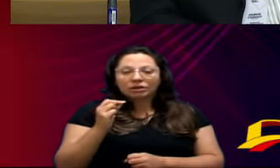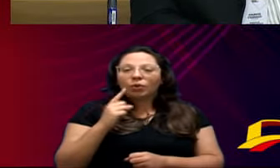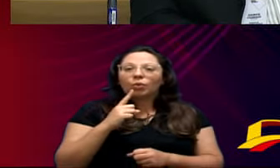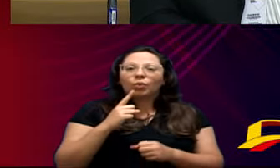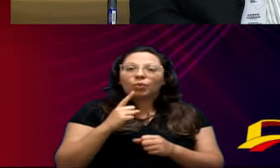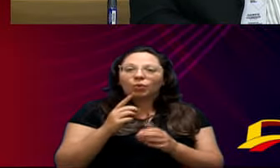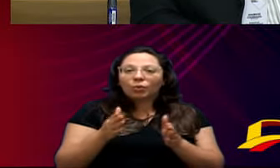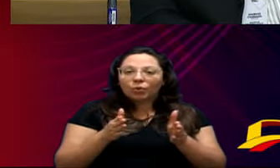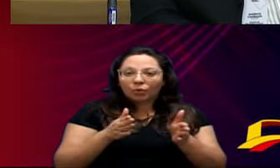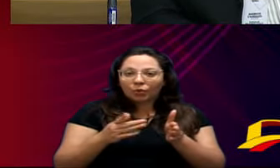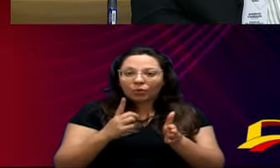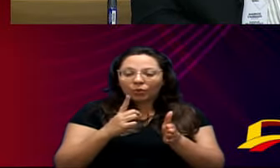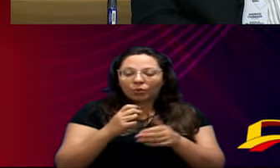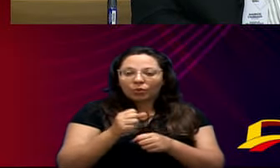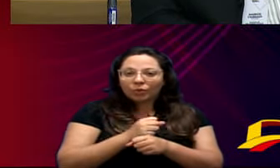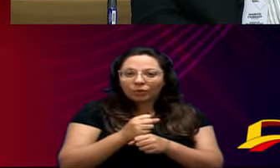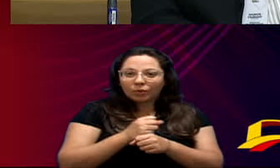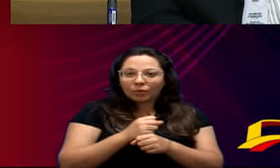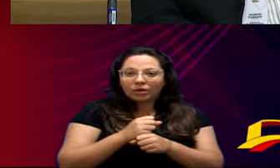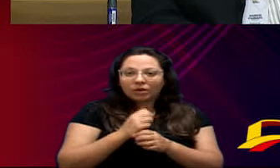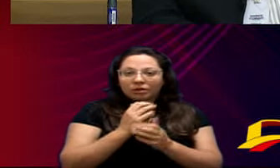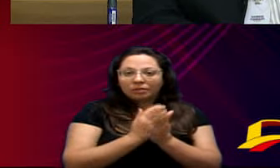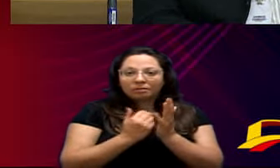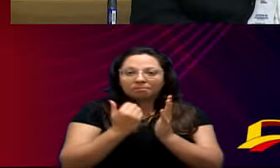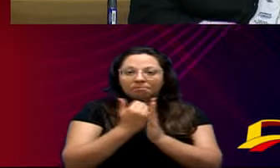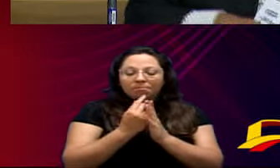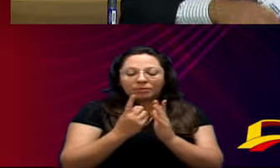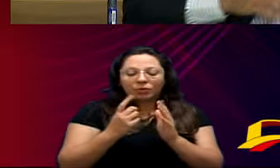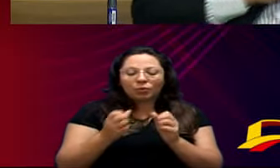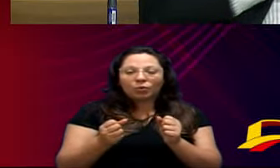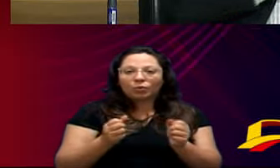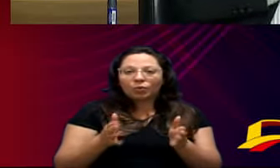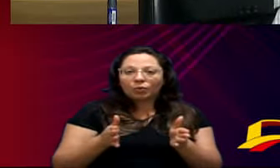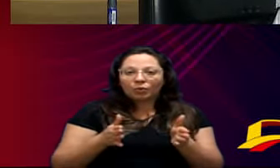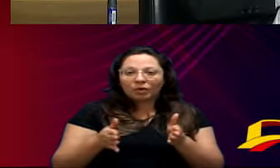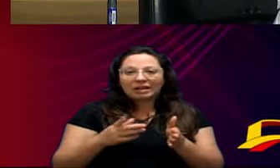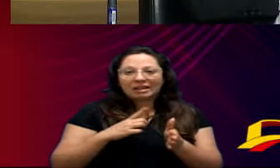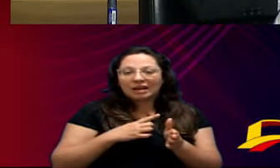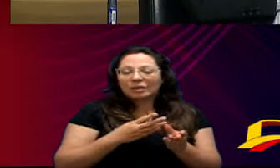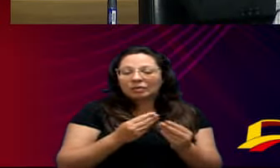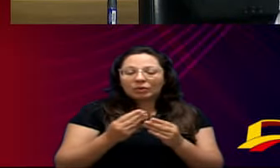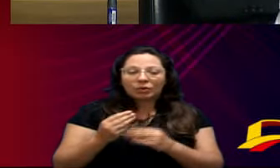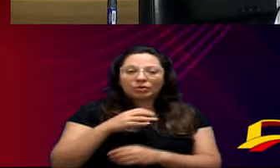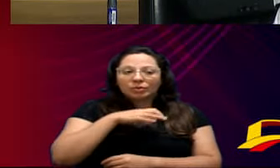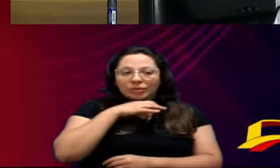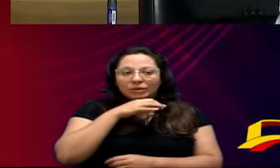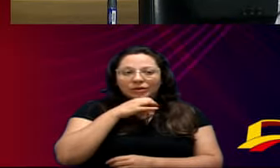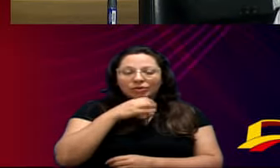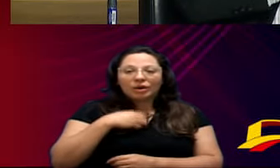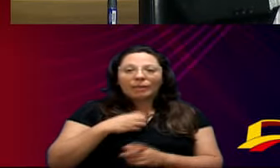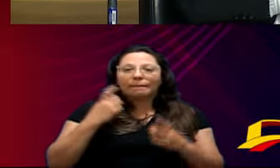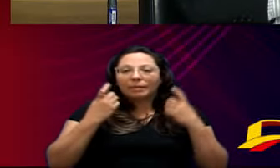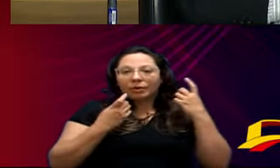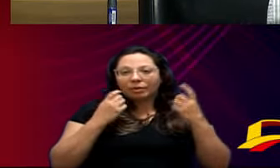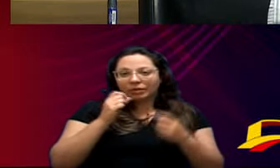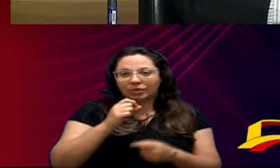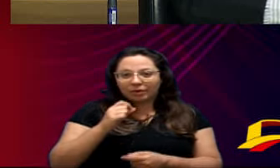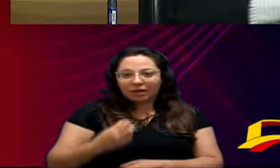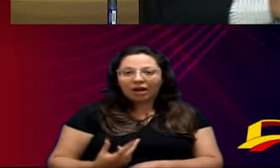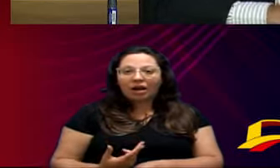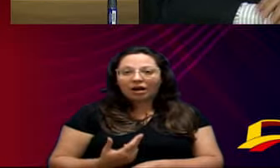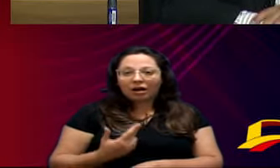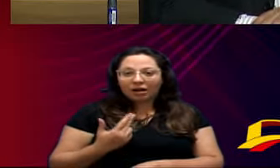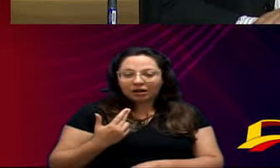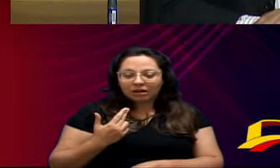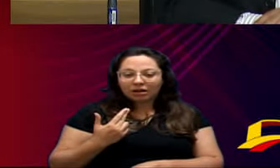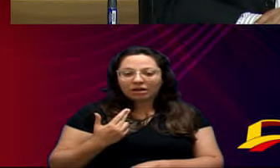o acréscimo de um nós podemos ter aí muitos e a minha preocupação é em relação à castração porque a gente